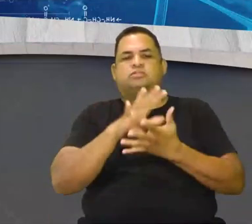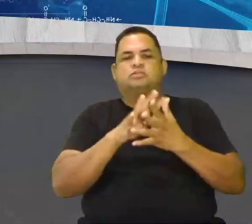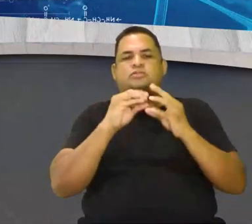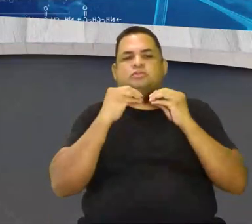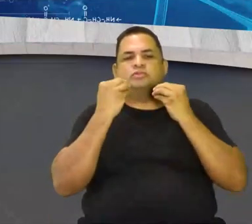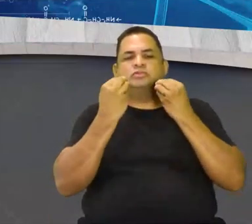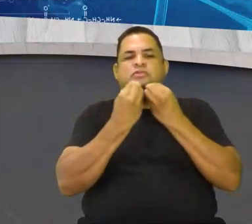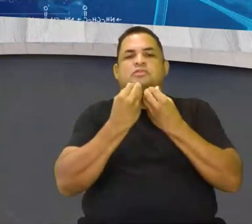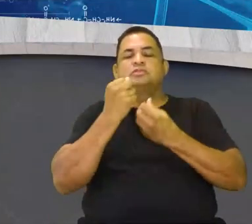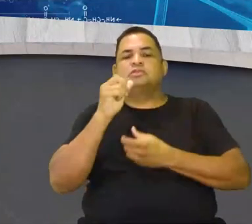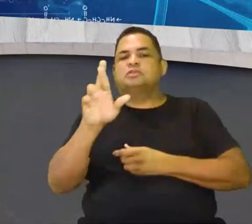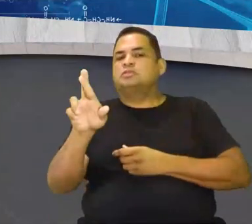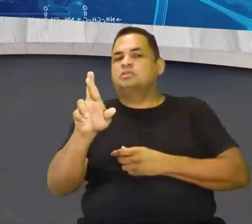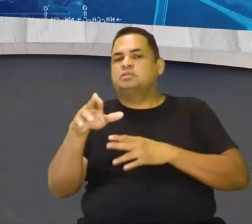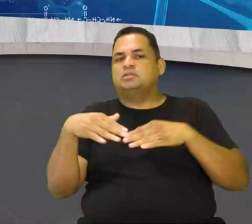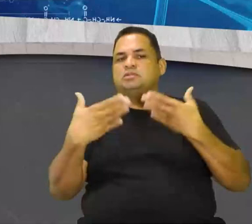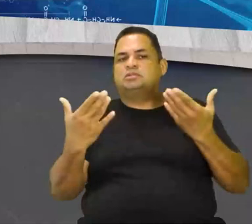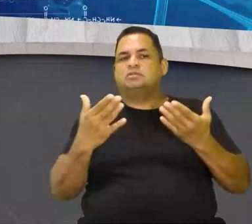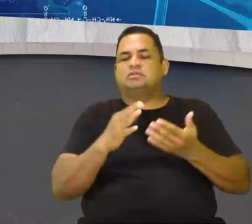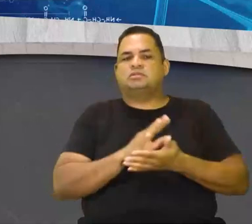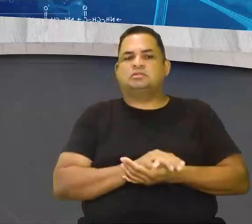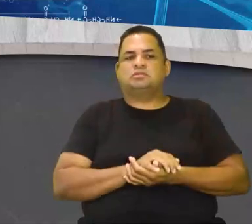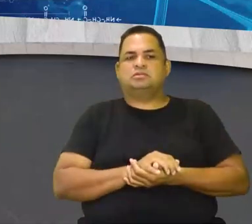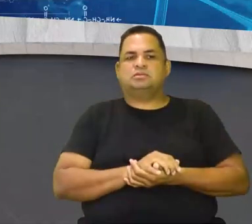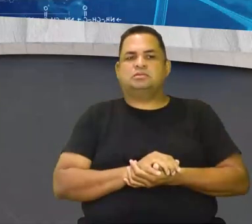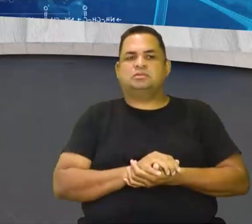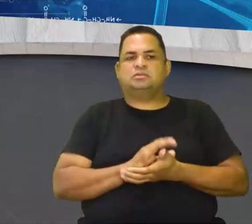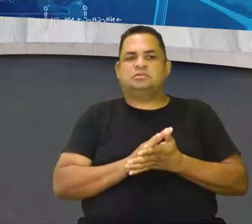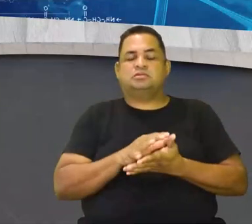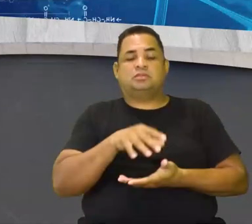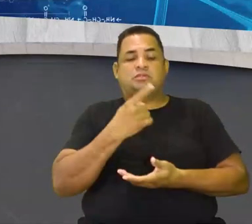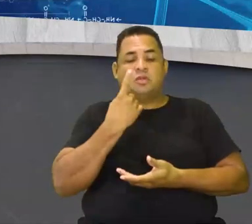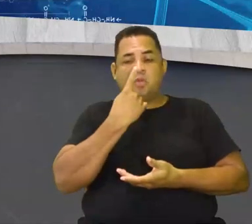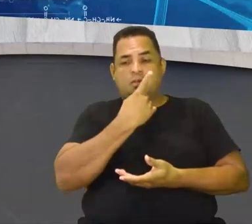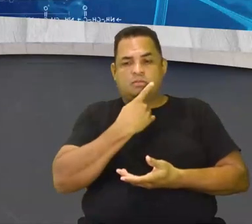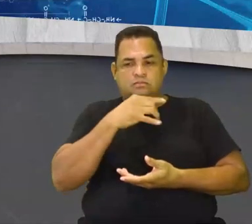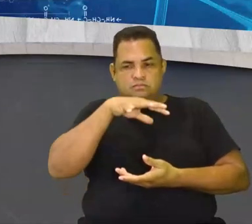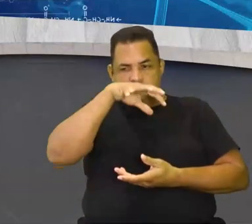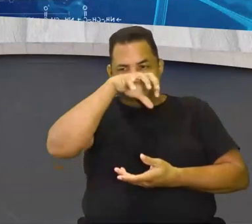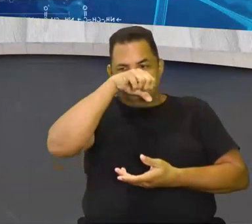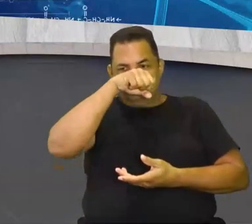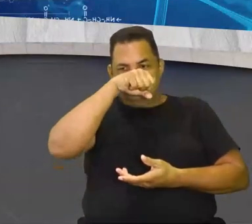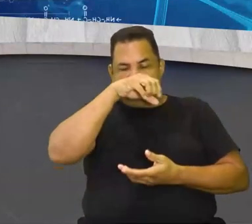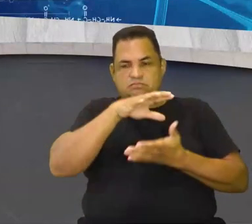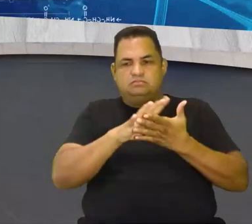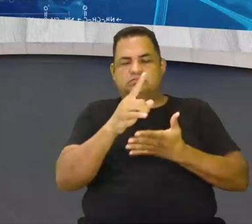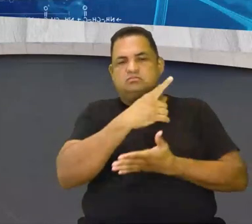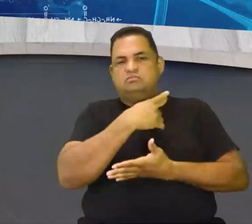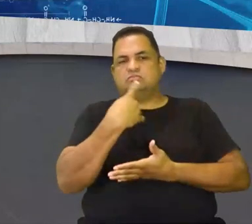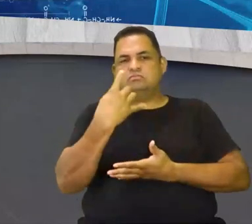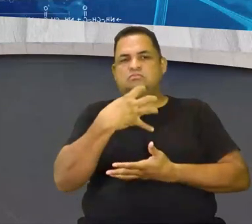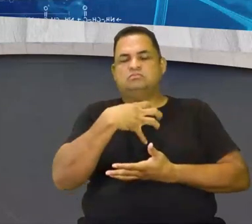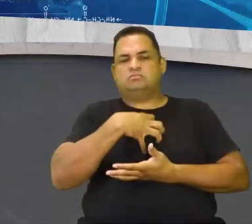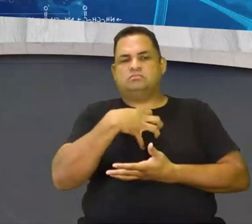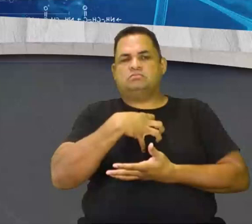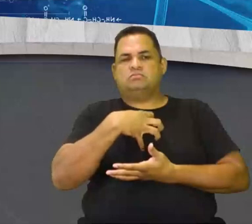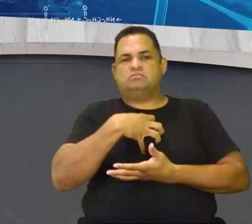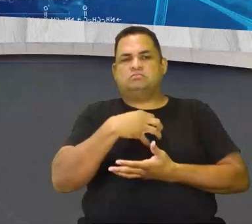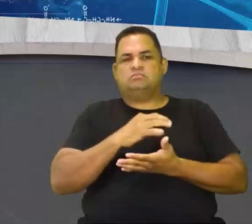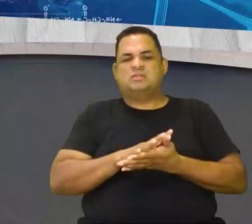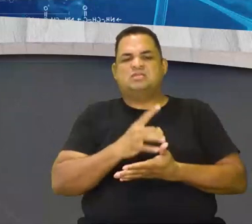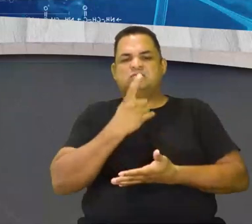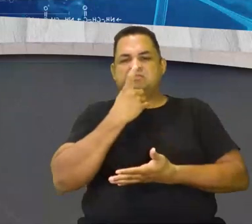substâncias para o ar atmosférico. E é através do olfato que nós sentimos esse